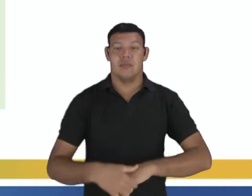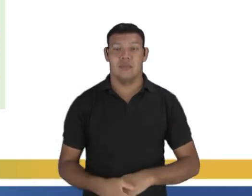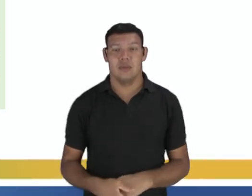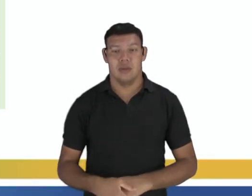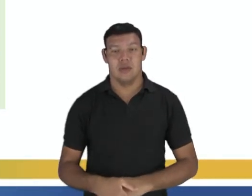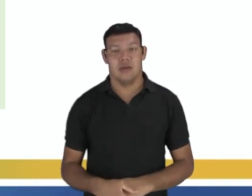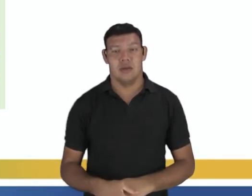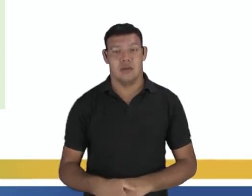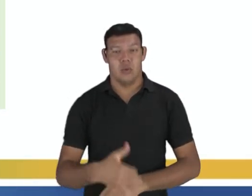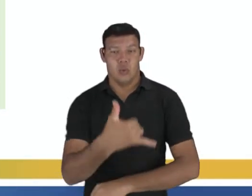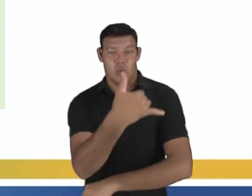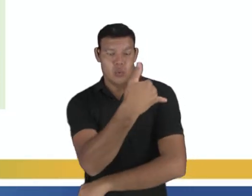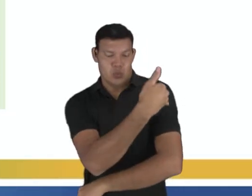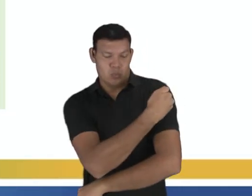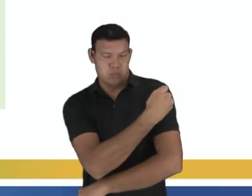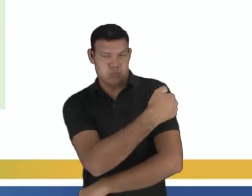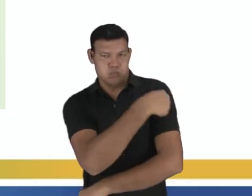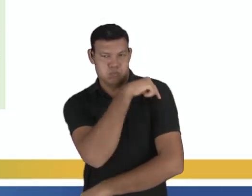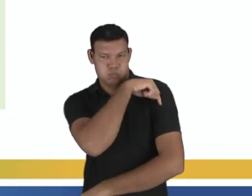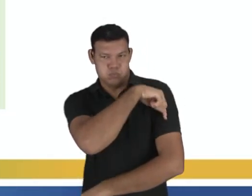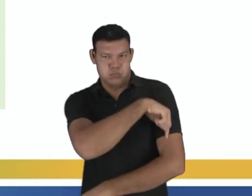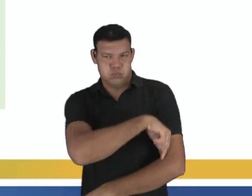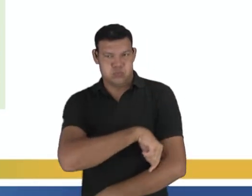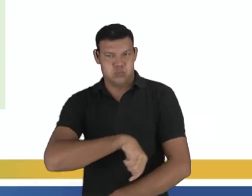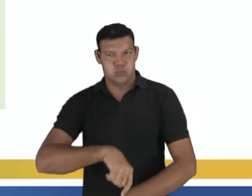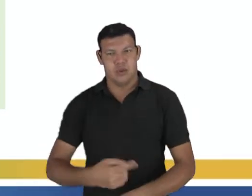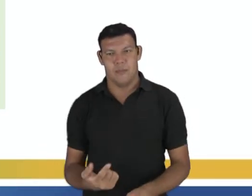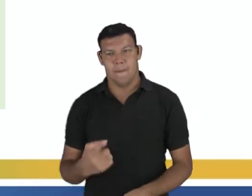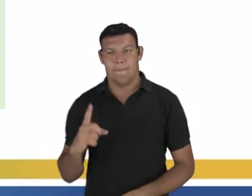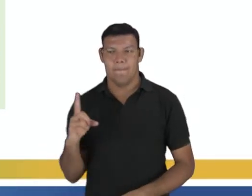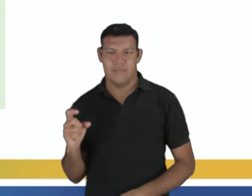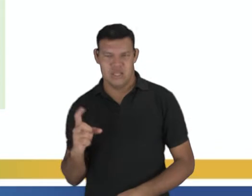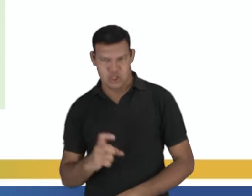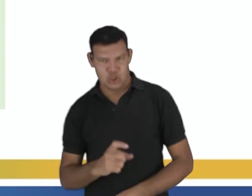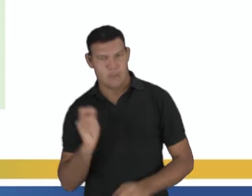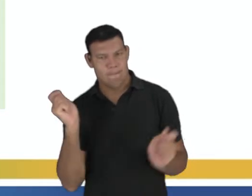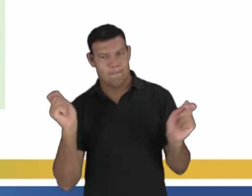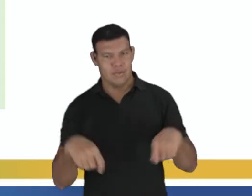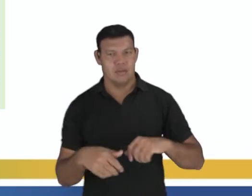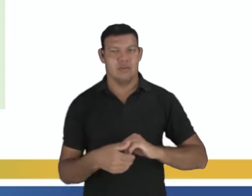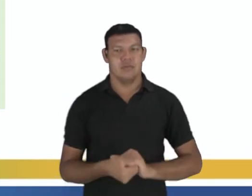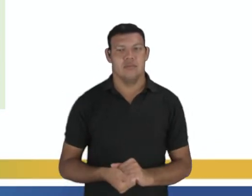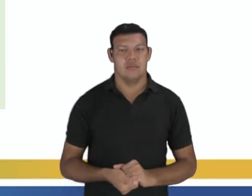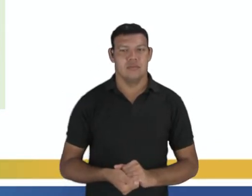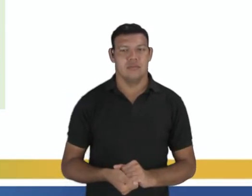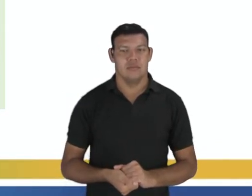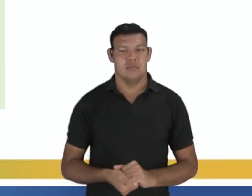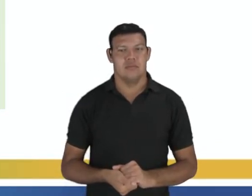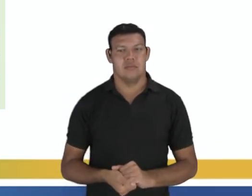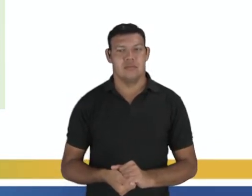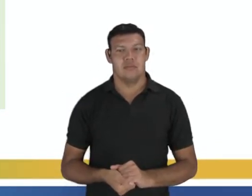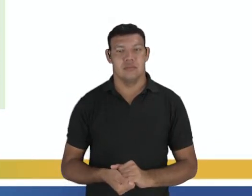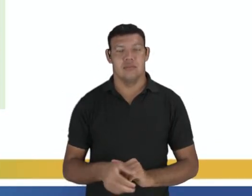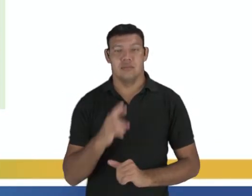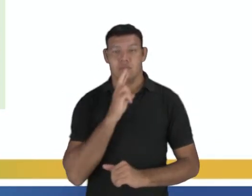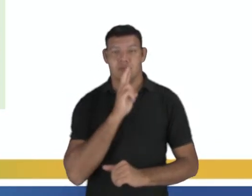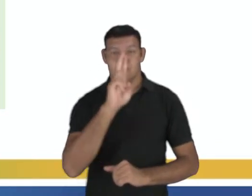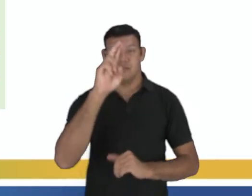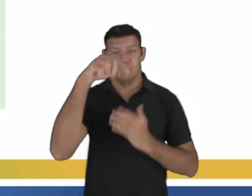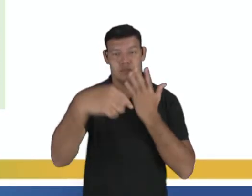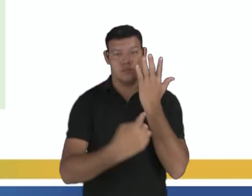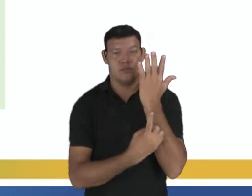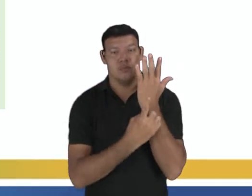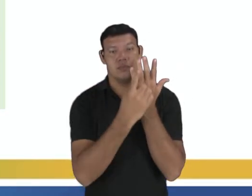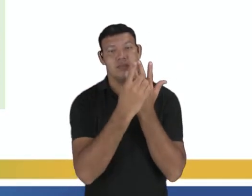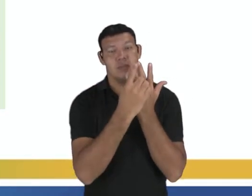injetado no organismo o agente patogênico, né? Pode ser uma bactéria, tá? Para o qual seja a resposta